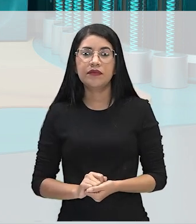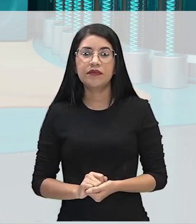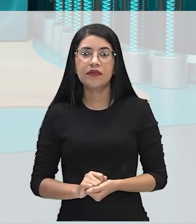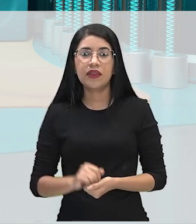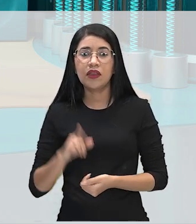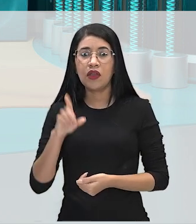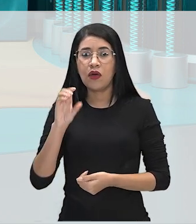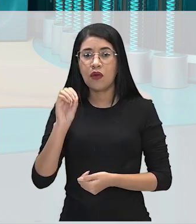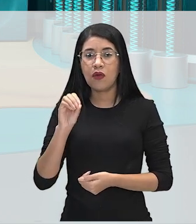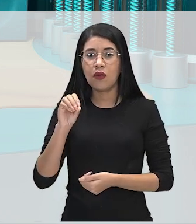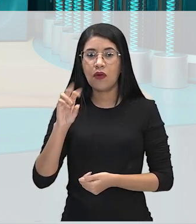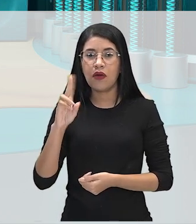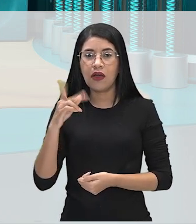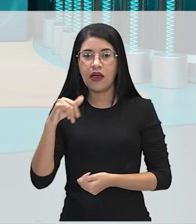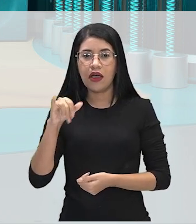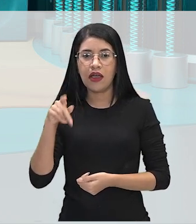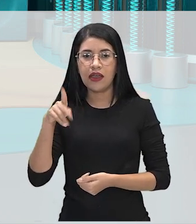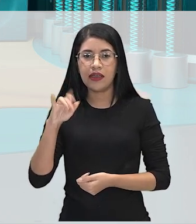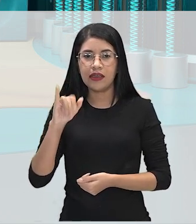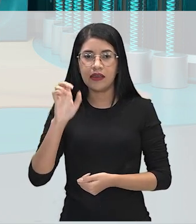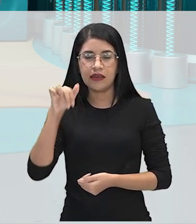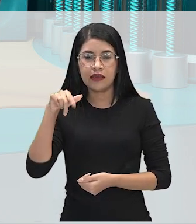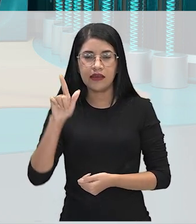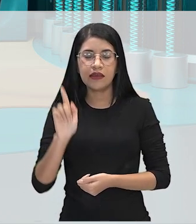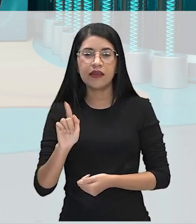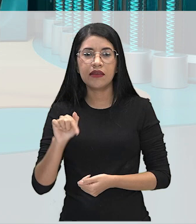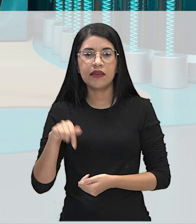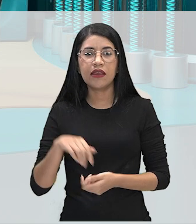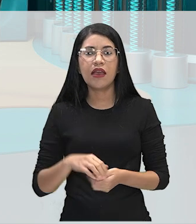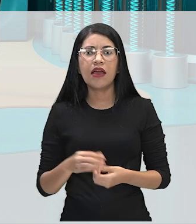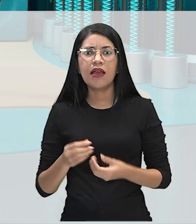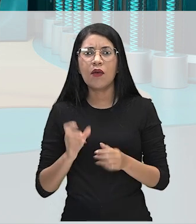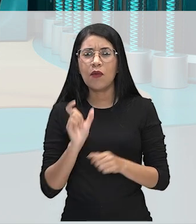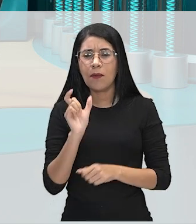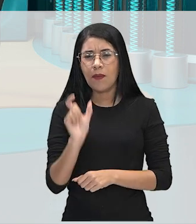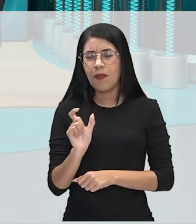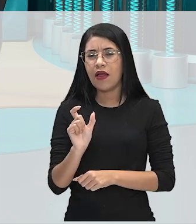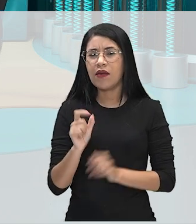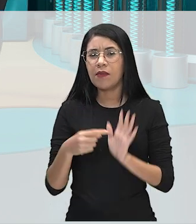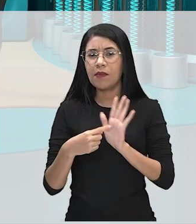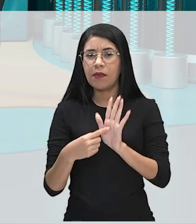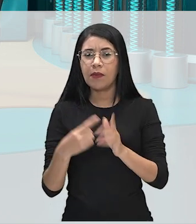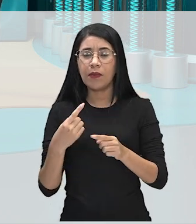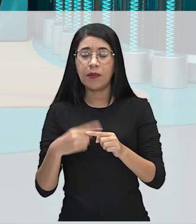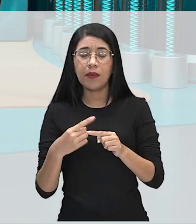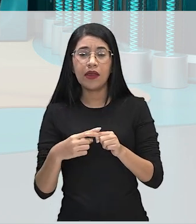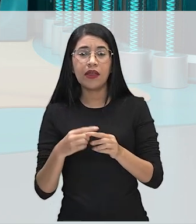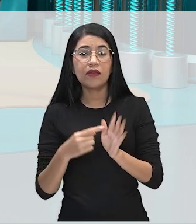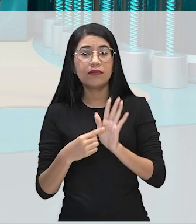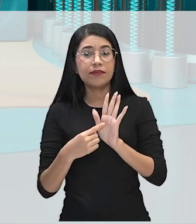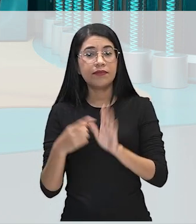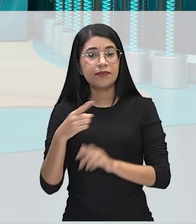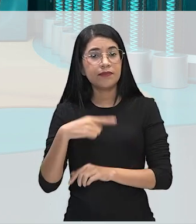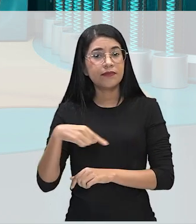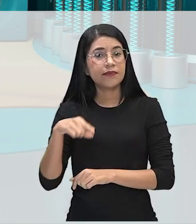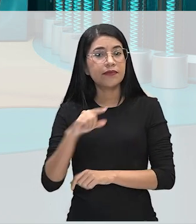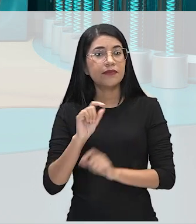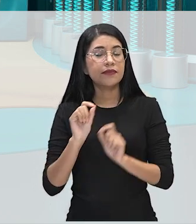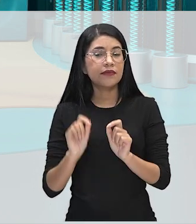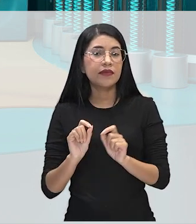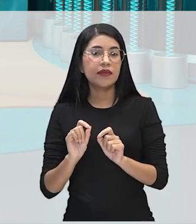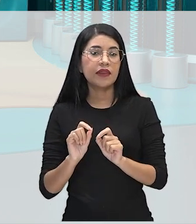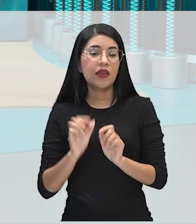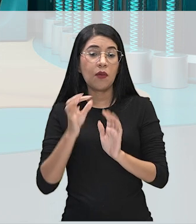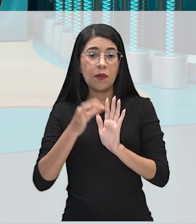go hiking. Esse verbo foi destacado porque eu estou indicando para vocês que eu estou dando